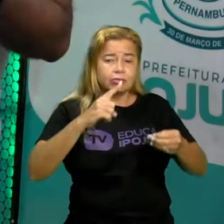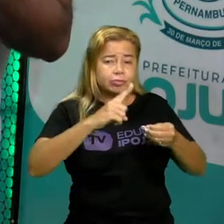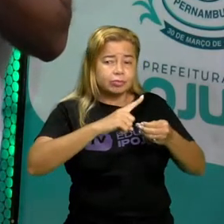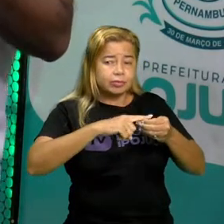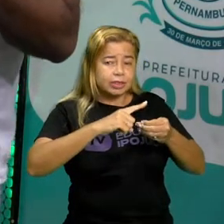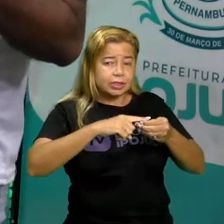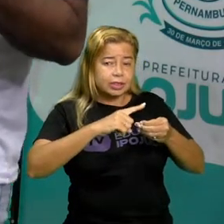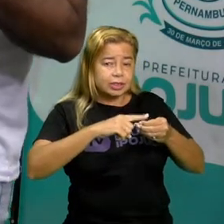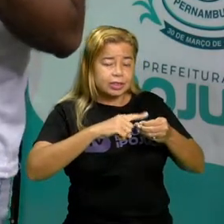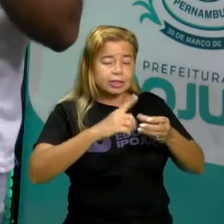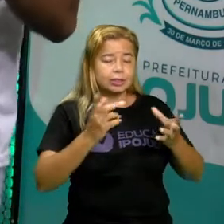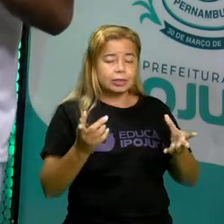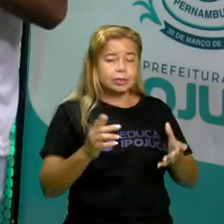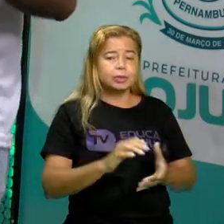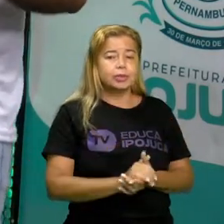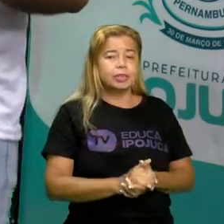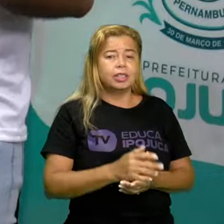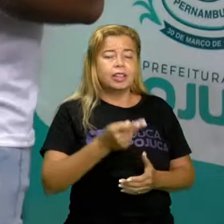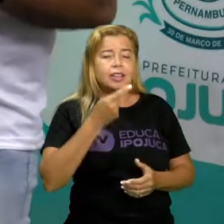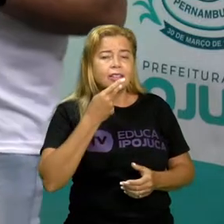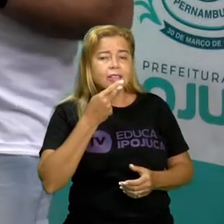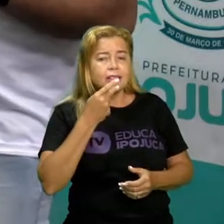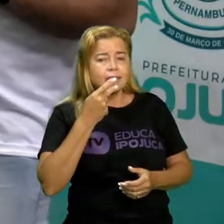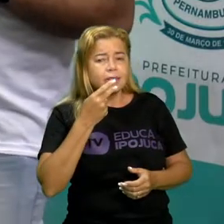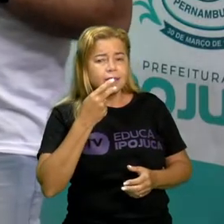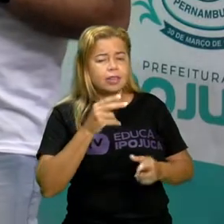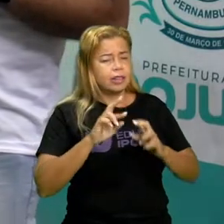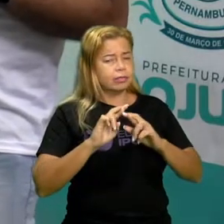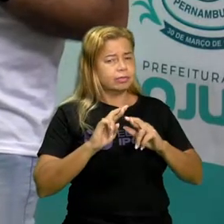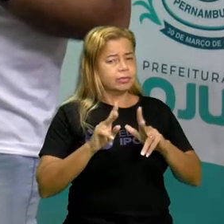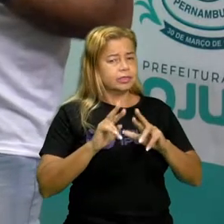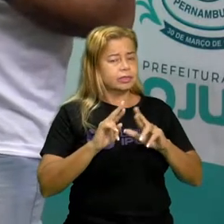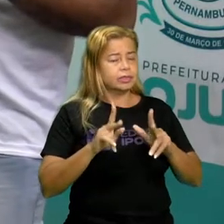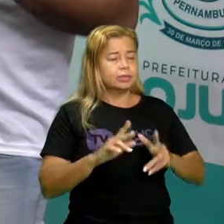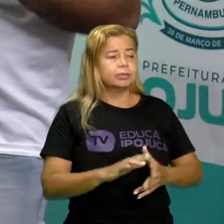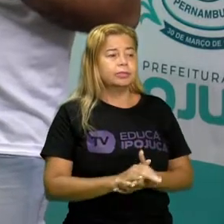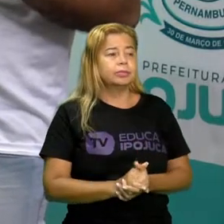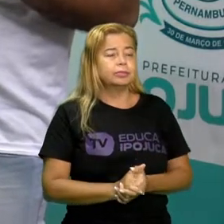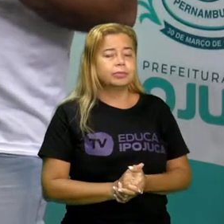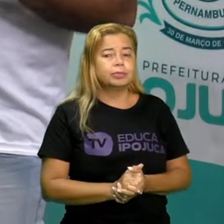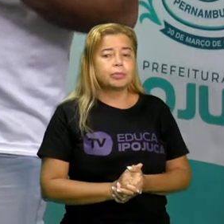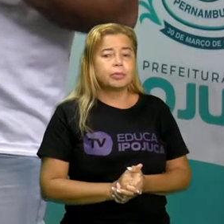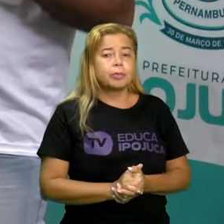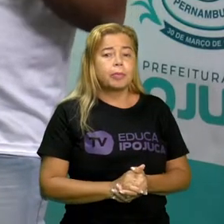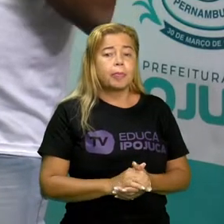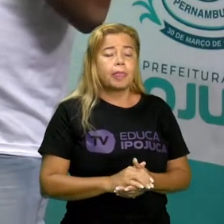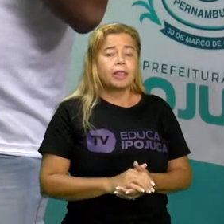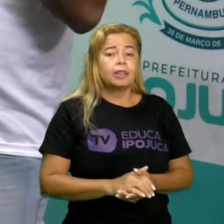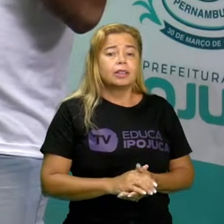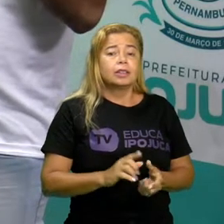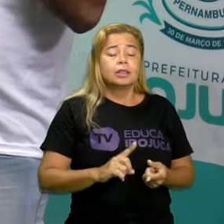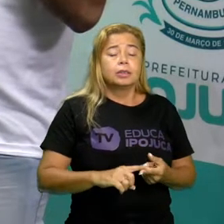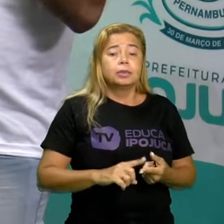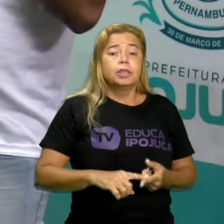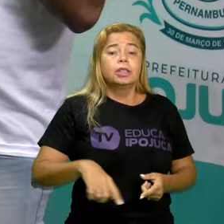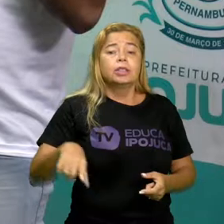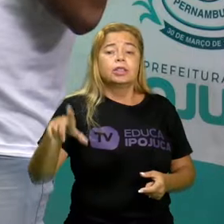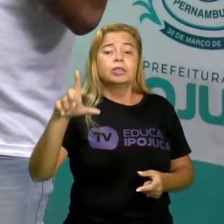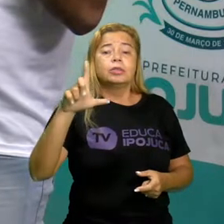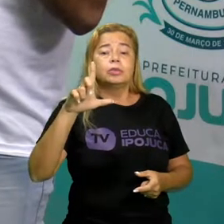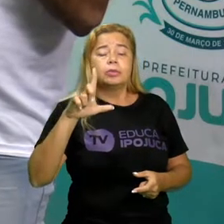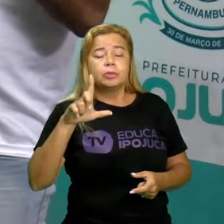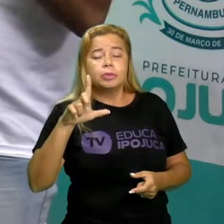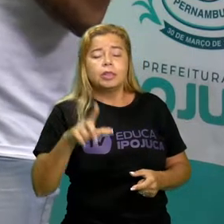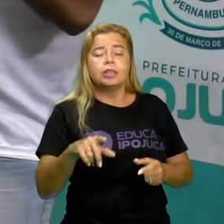torta, certo? Vocês já viram isso em algum lugar, não é isso? E o L, geralmente, vai ter o som de